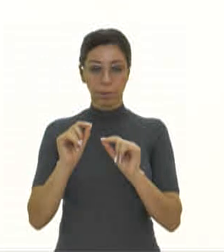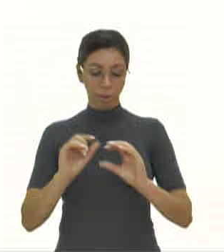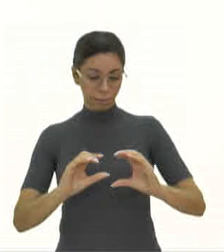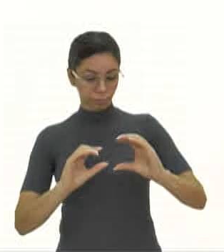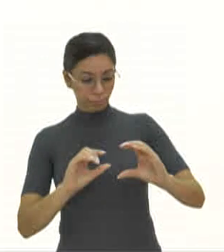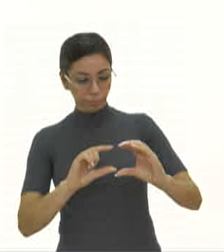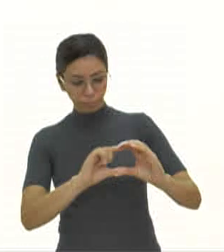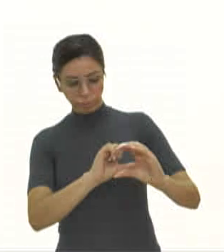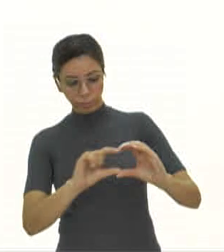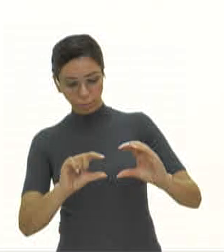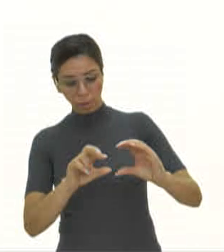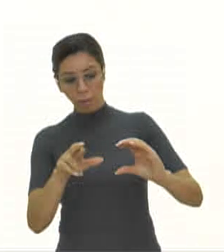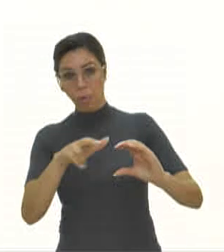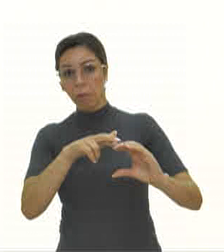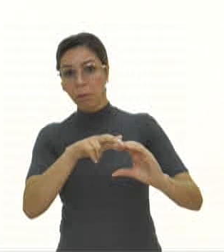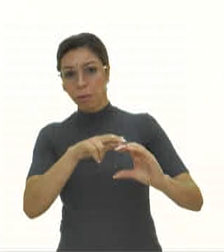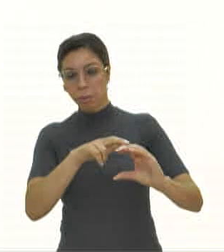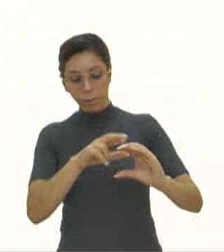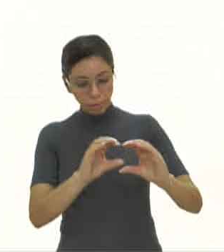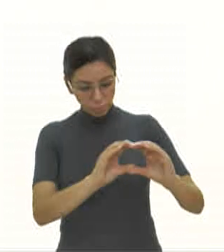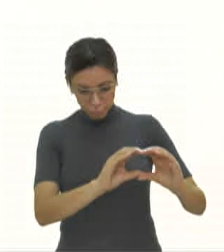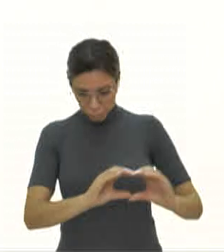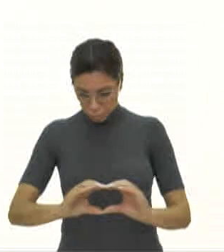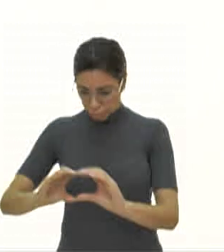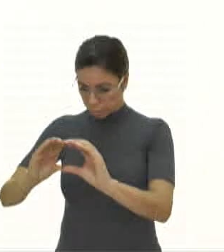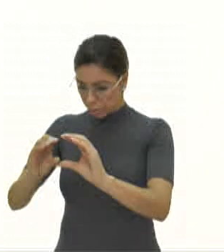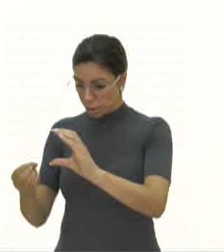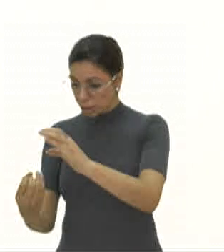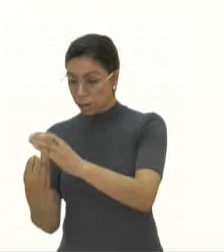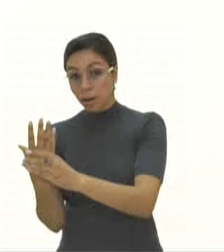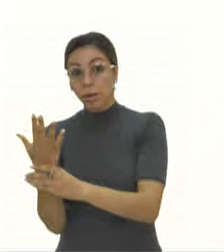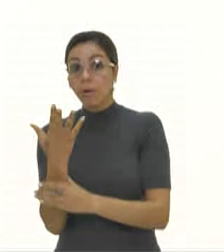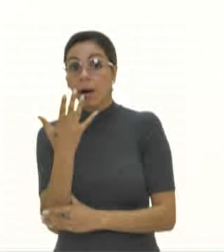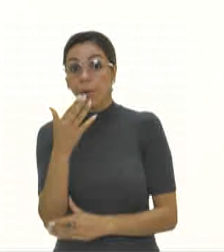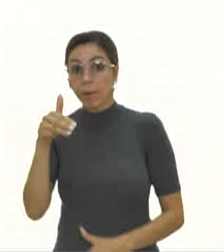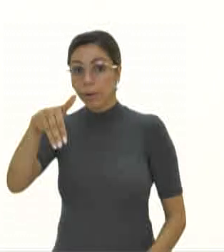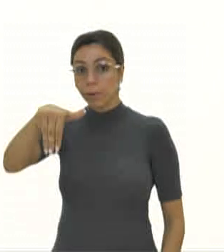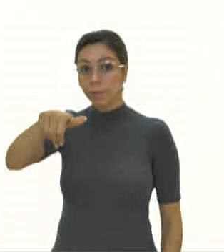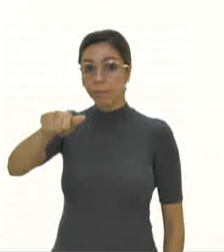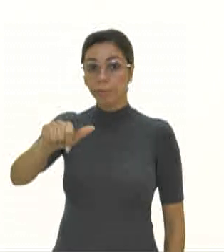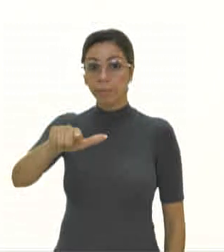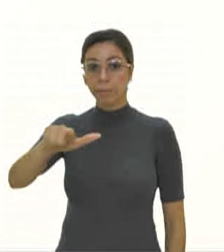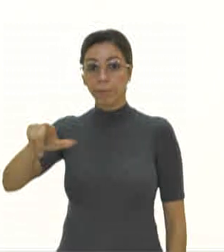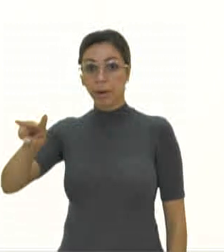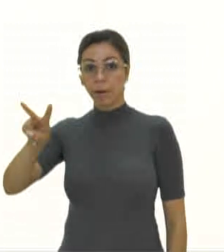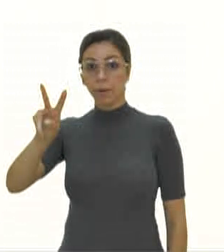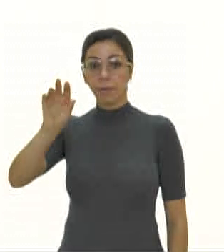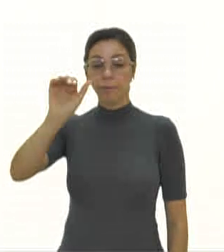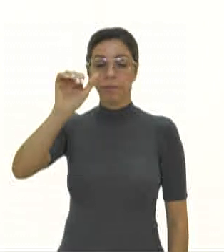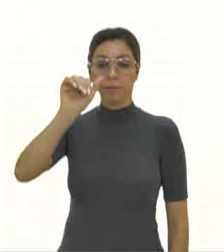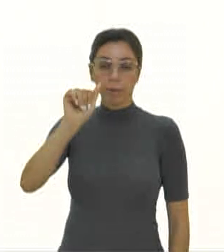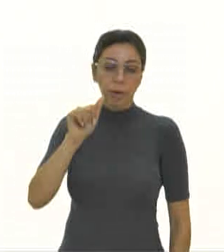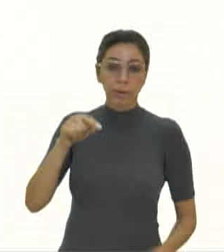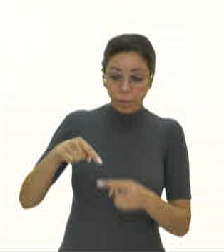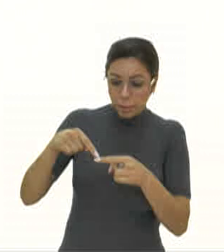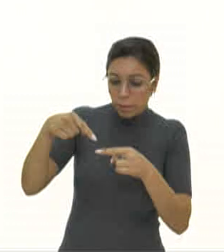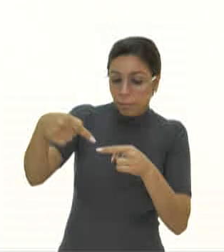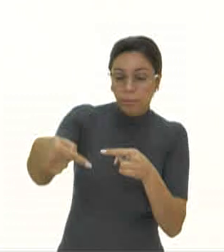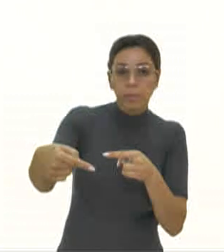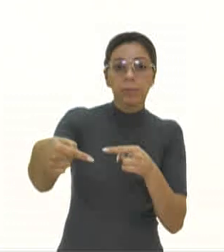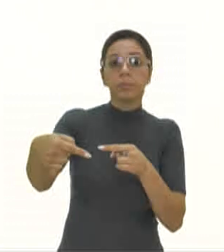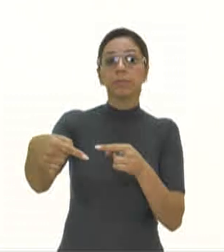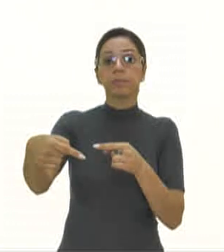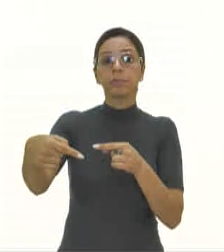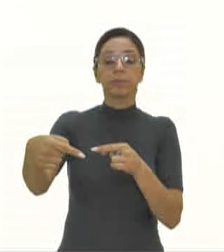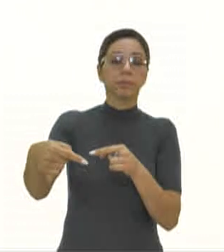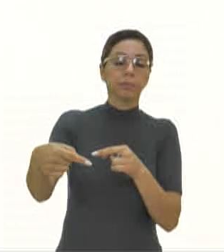e aquele composto e produziu a cor, o malva. Né? E depois disso trabalhou muito bem como